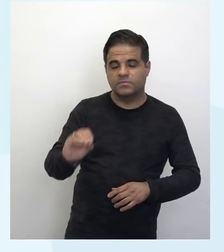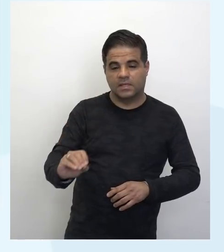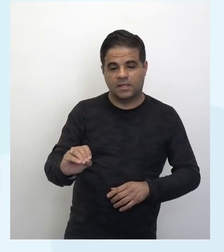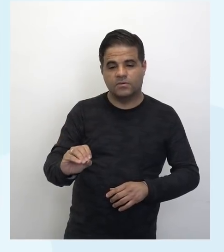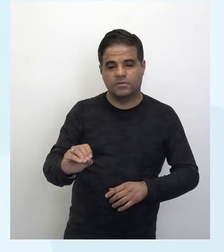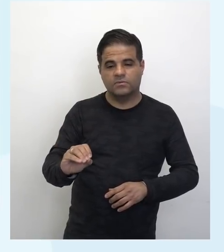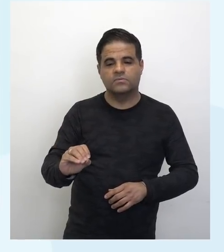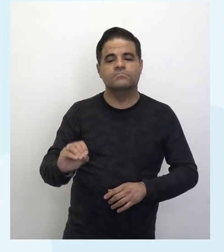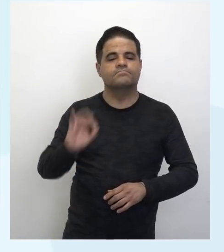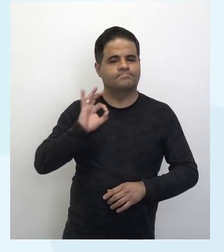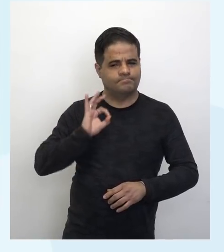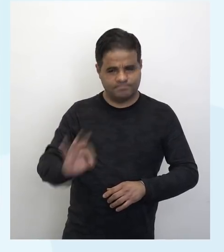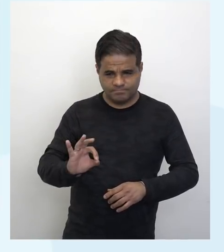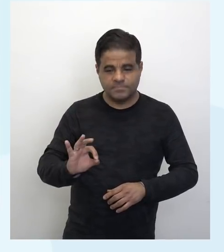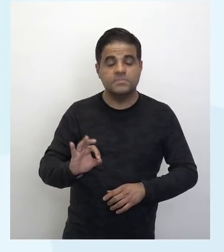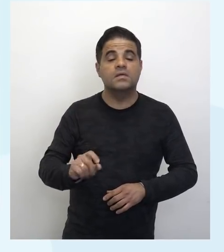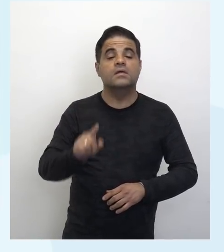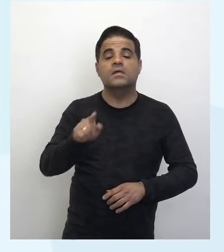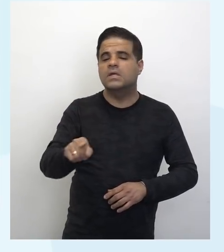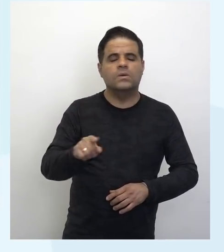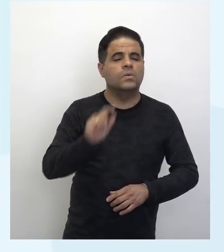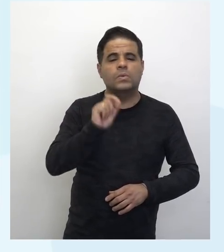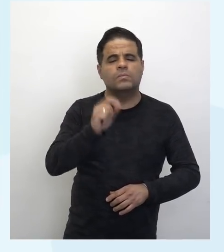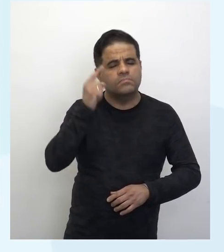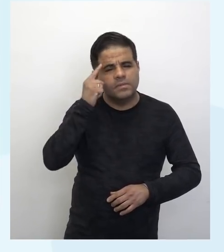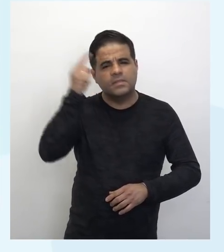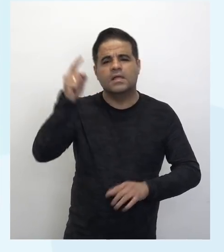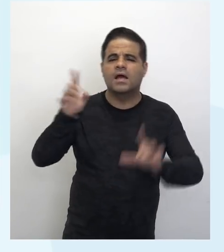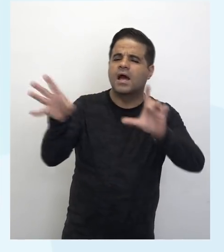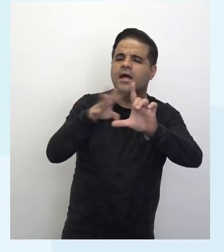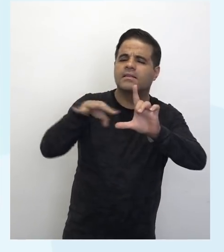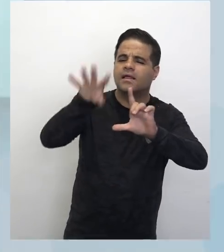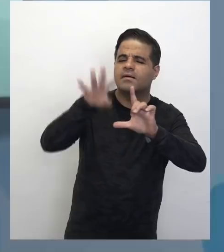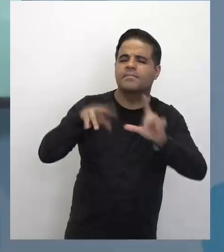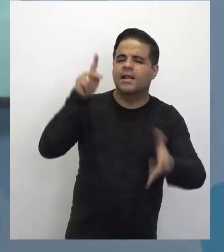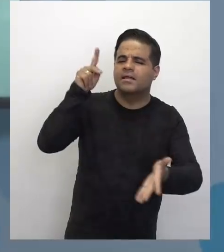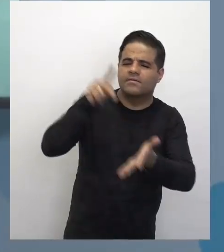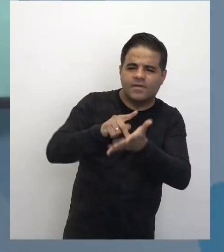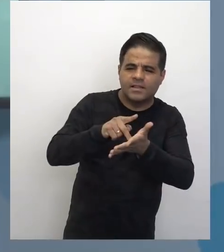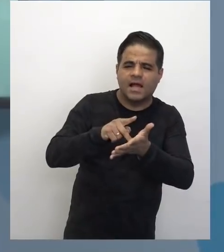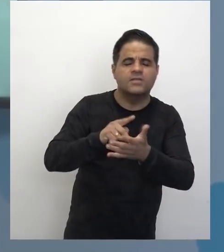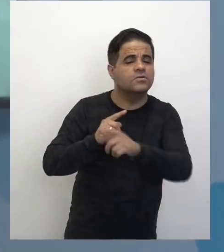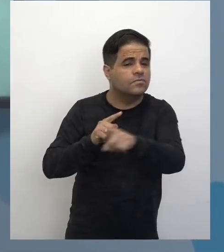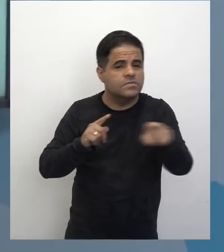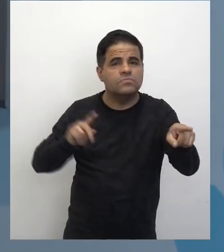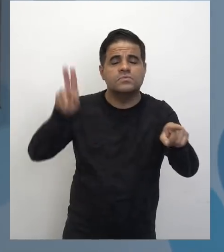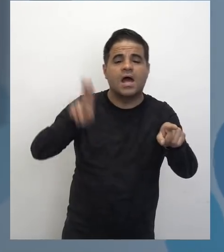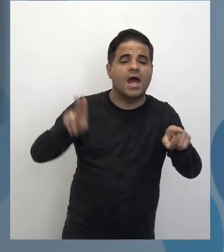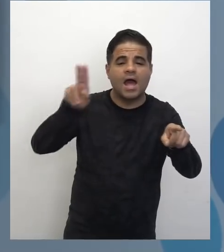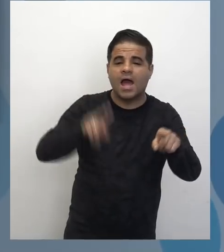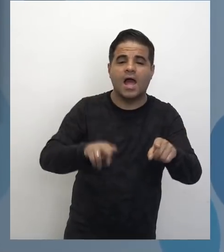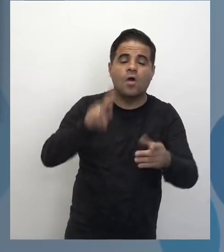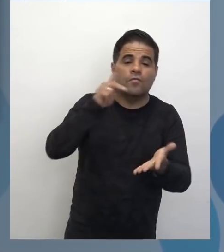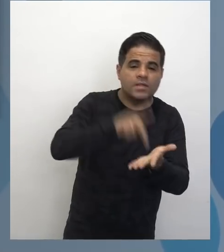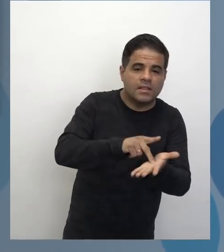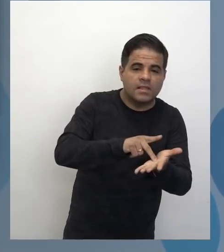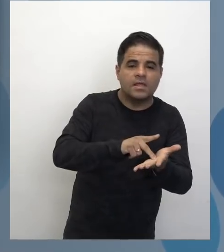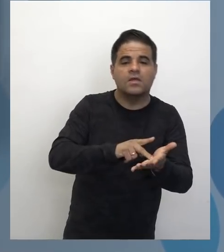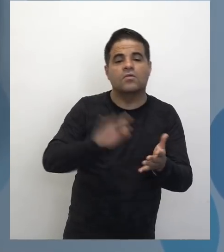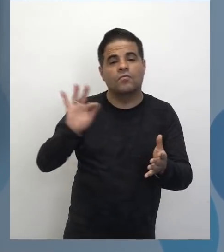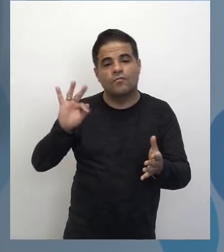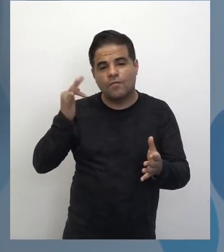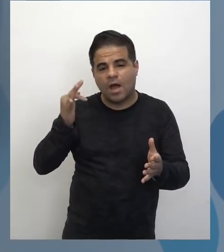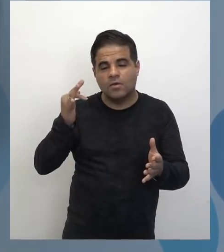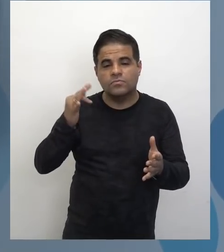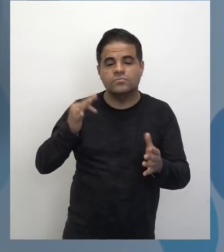0 bonito. Então, assim, o que é a ideia da tabela da verdade? É você usar simplesmente o verdadeiro ou falso,